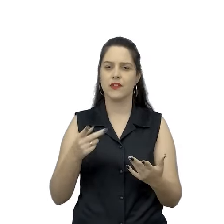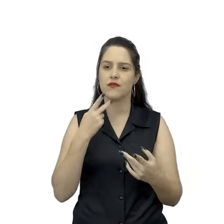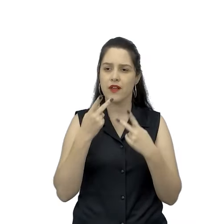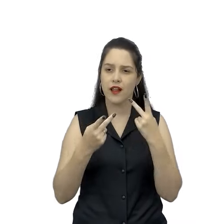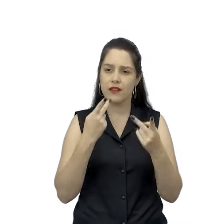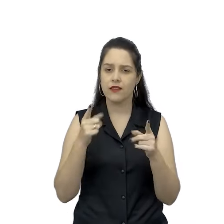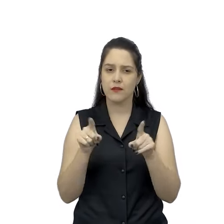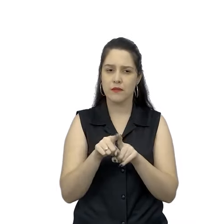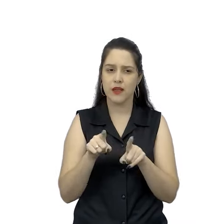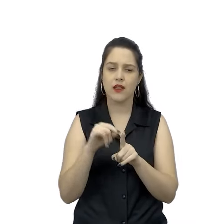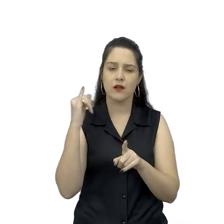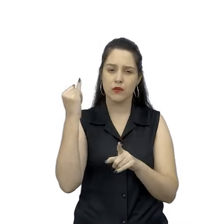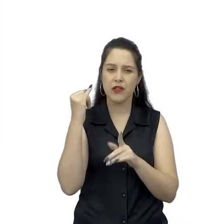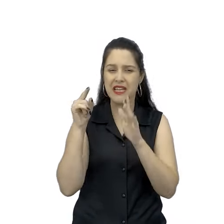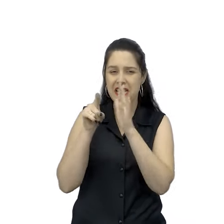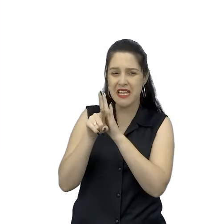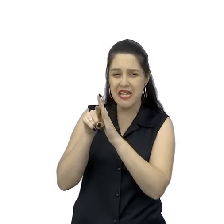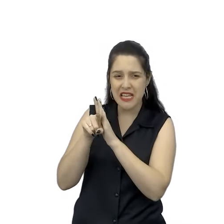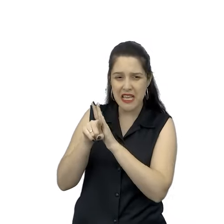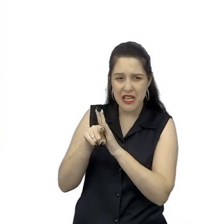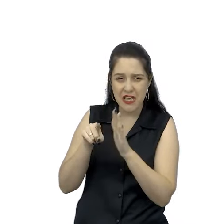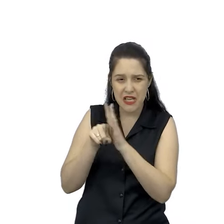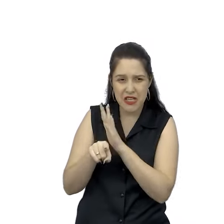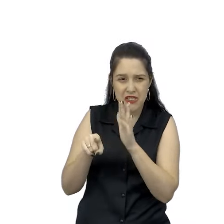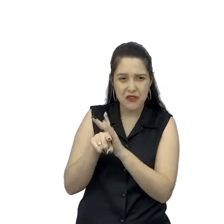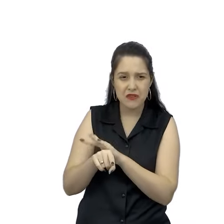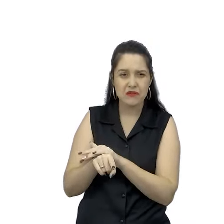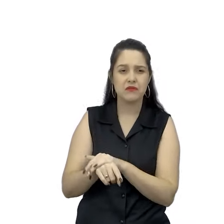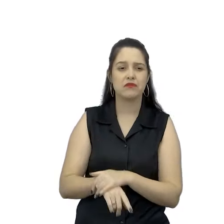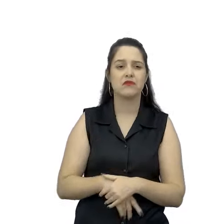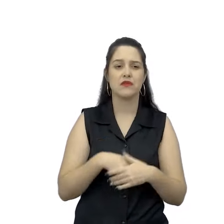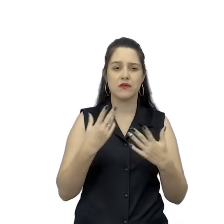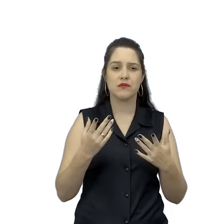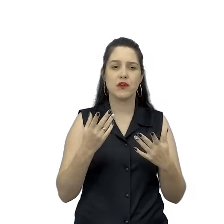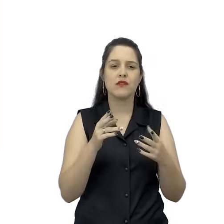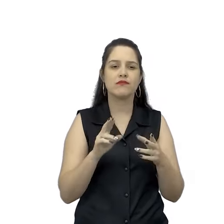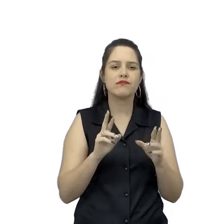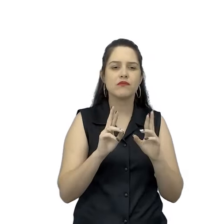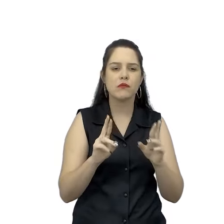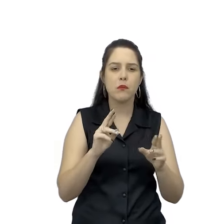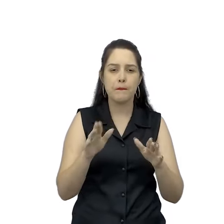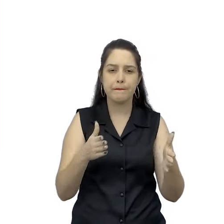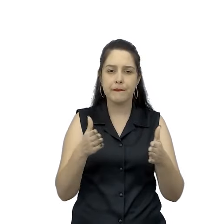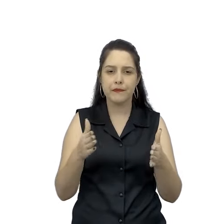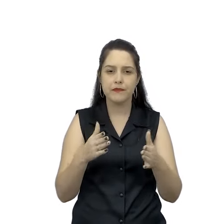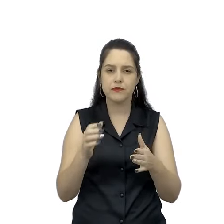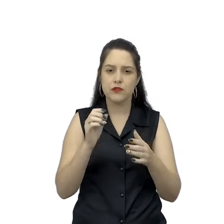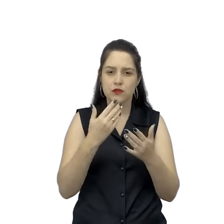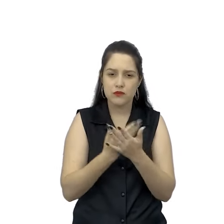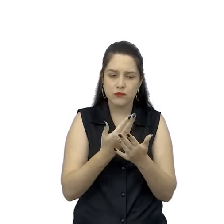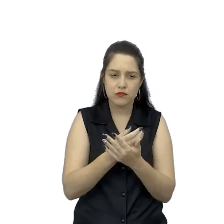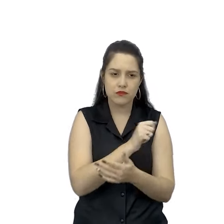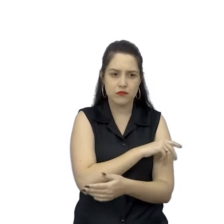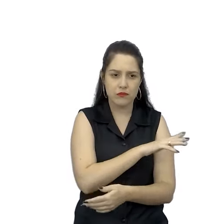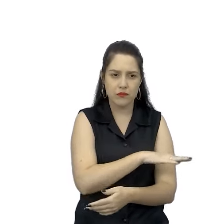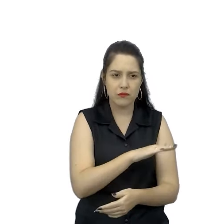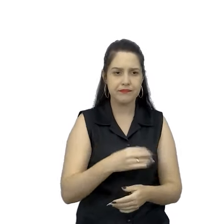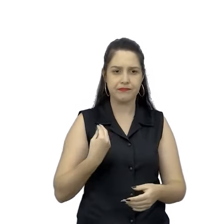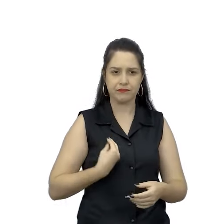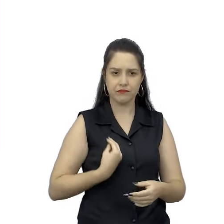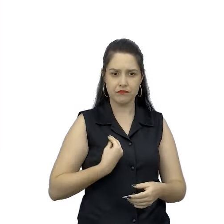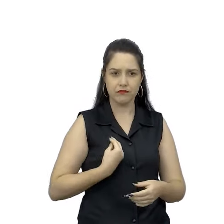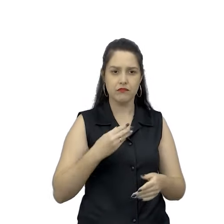importância de se questionar, né, desses questionamentos. Será que foram reservados momentos específicos para que os estudantes pudessem vivenciar